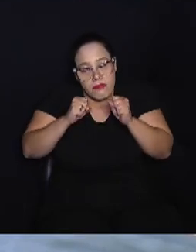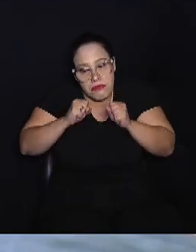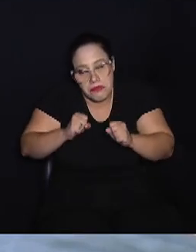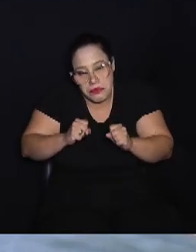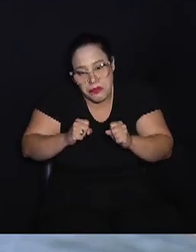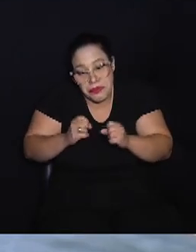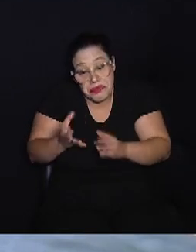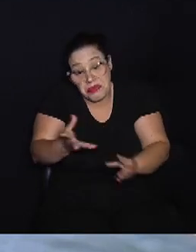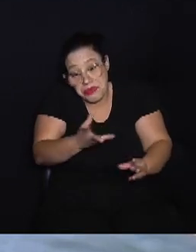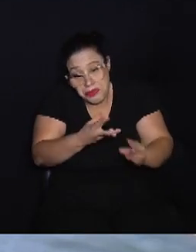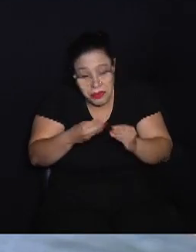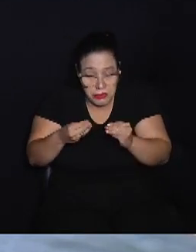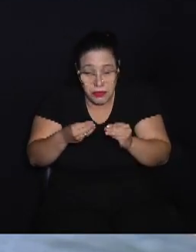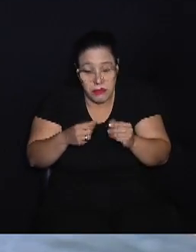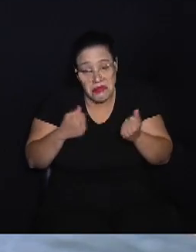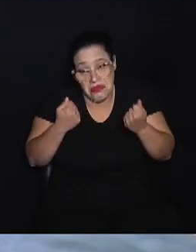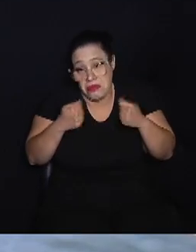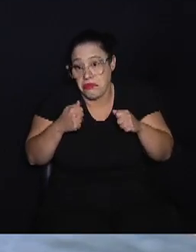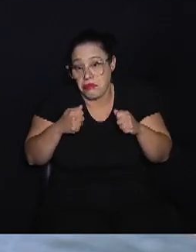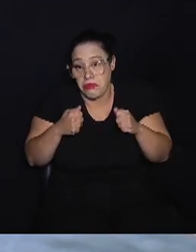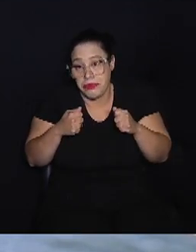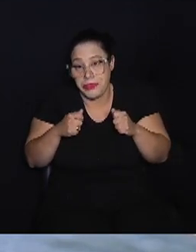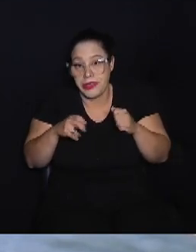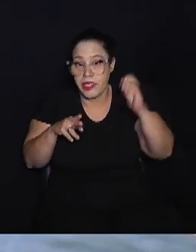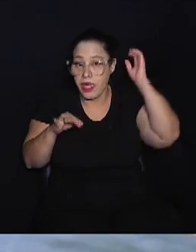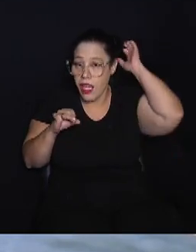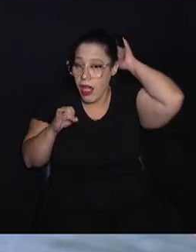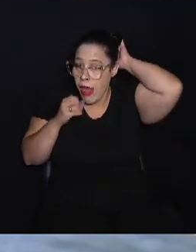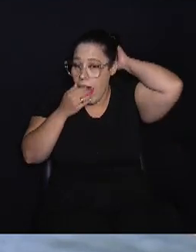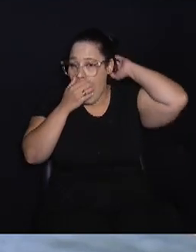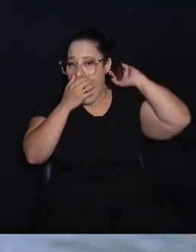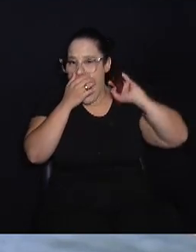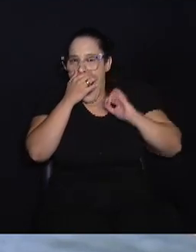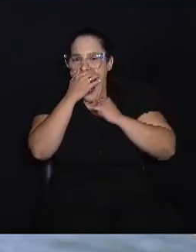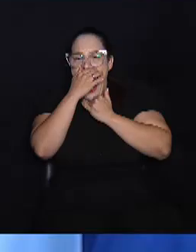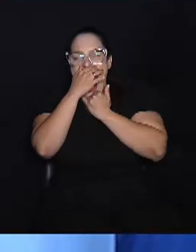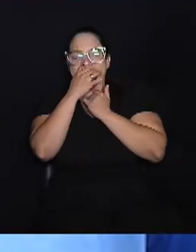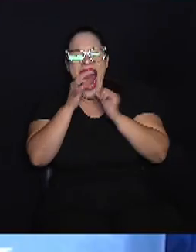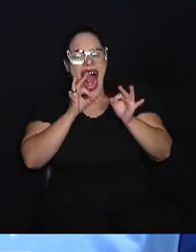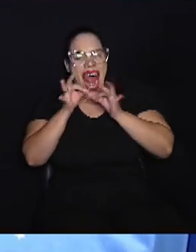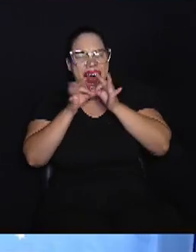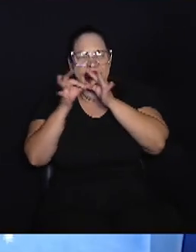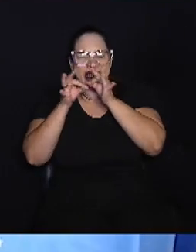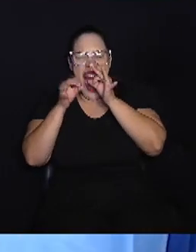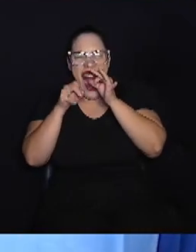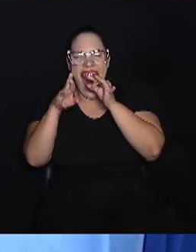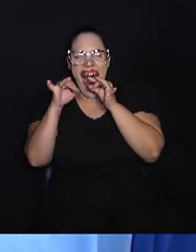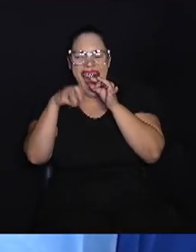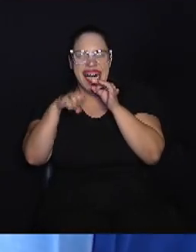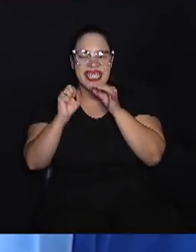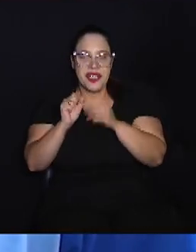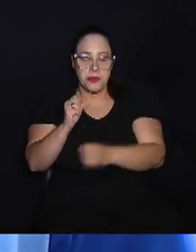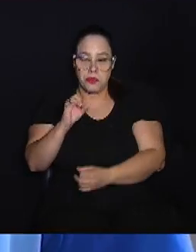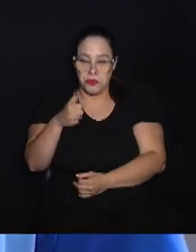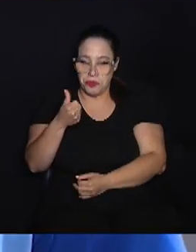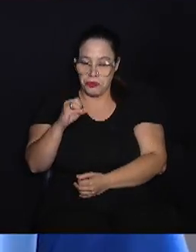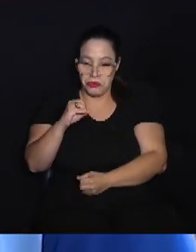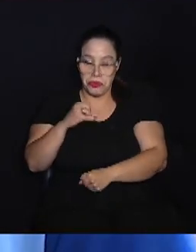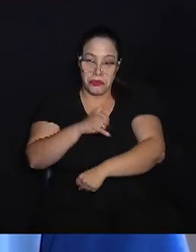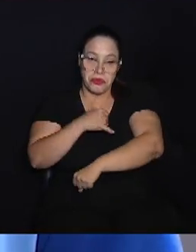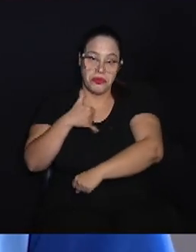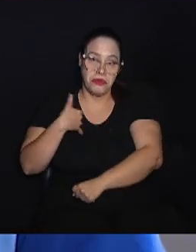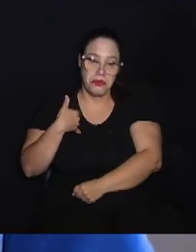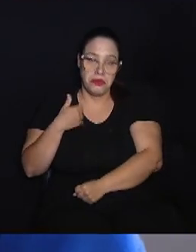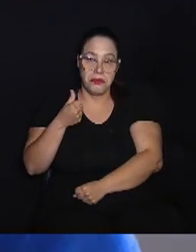recicladas e o que não necessariamente é reciclado, a gente consegue resolver de um jeito organizado. O Giovanni, de 10 anos, com uma simples